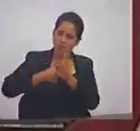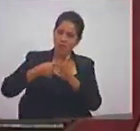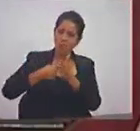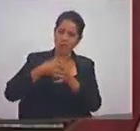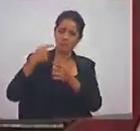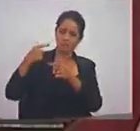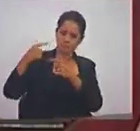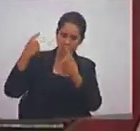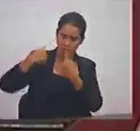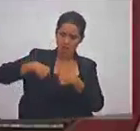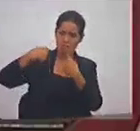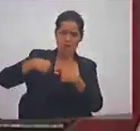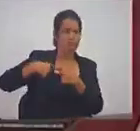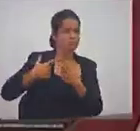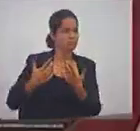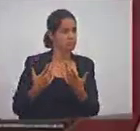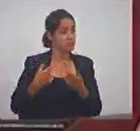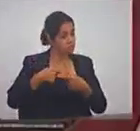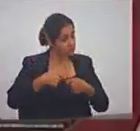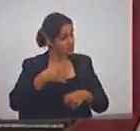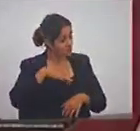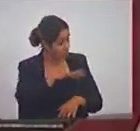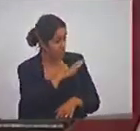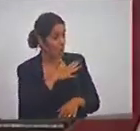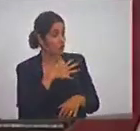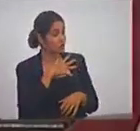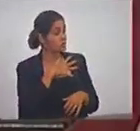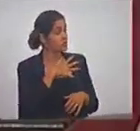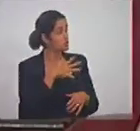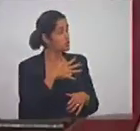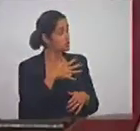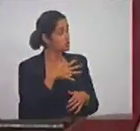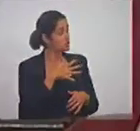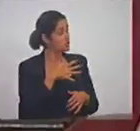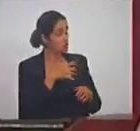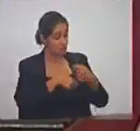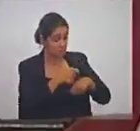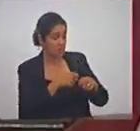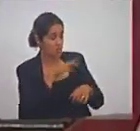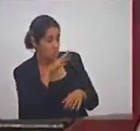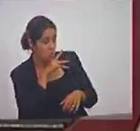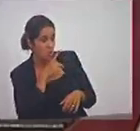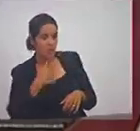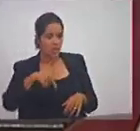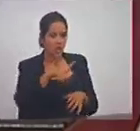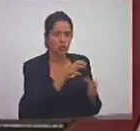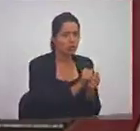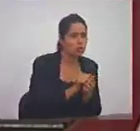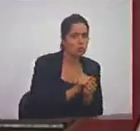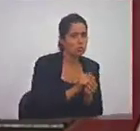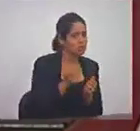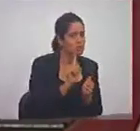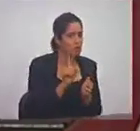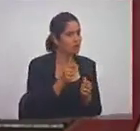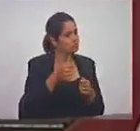administração municipal quando ela está ruim, você acaba indo junto com ele. Você acaba junto com a administração. Então, a gente sempre deu aqui os